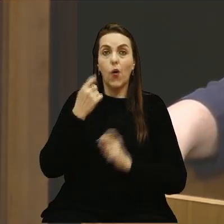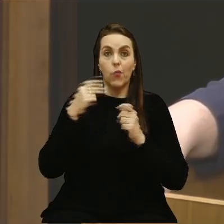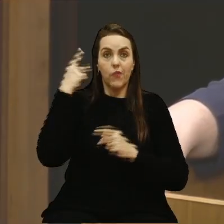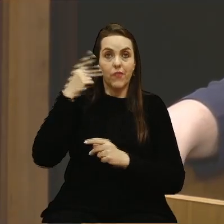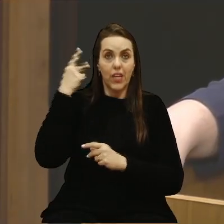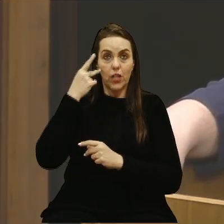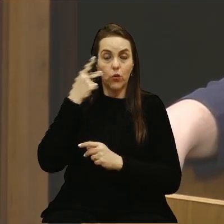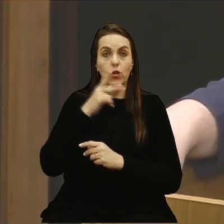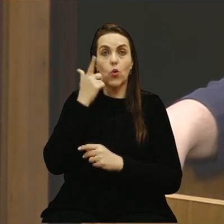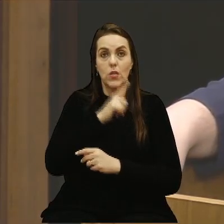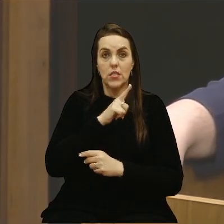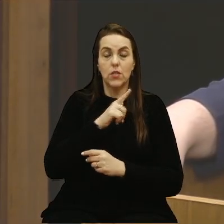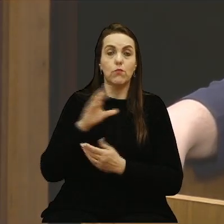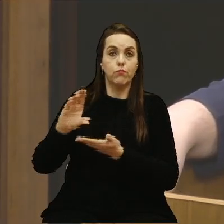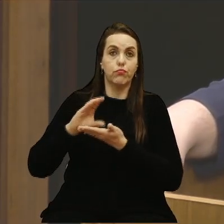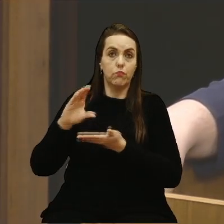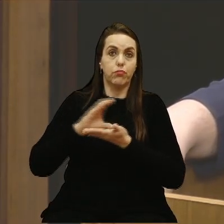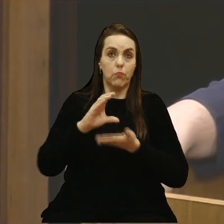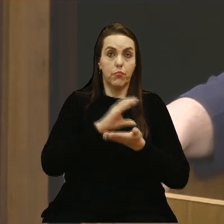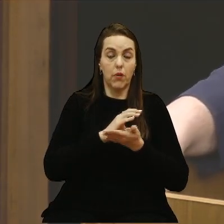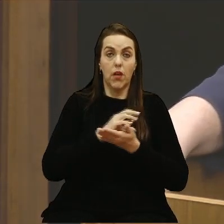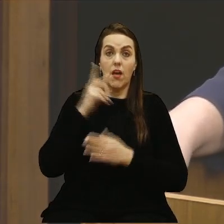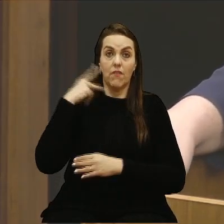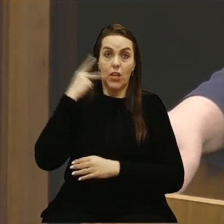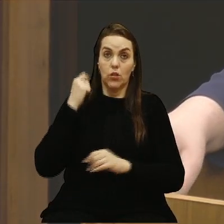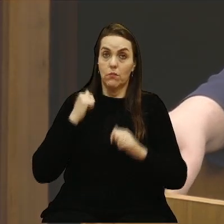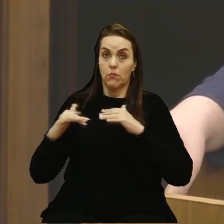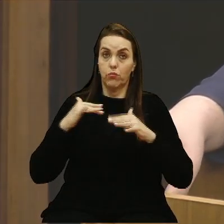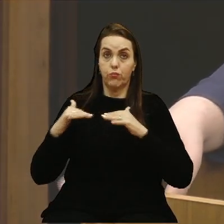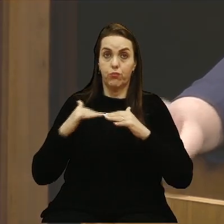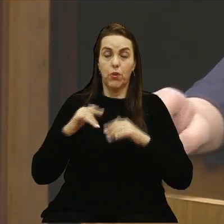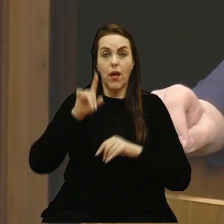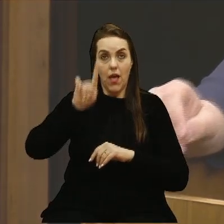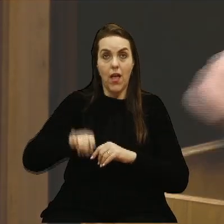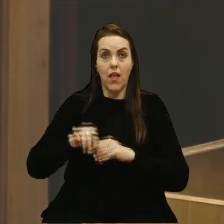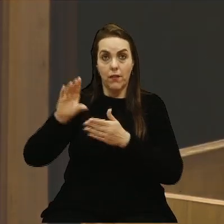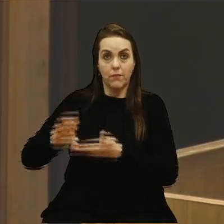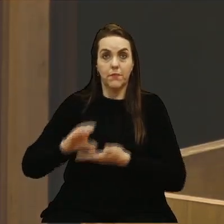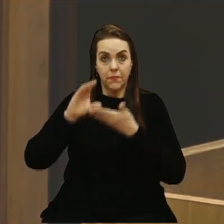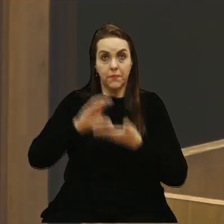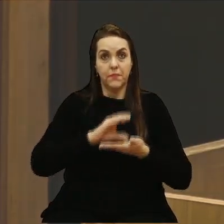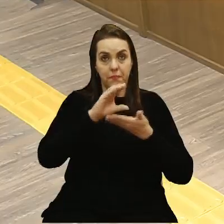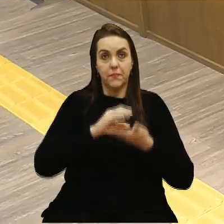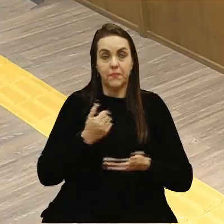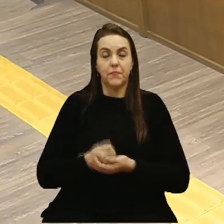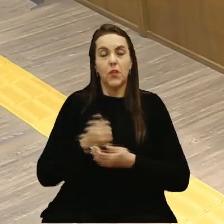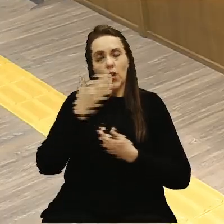é importante que os vereadores se mobilizem também para nós trazermos emendas parlamentares para cá. Obrigado, presidente. Obrigado, vereador Caleb.